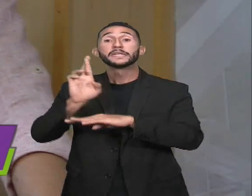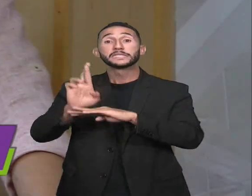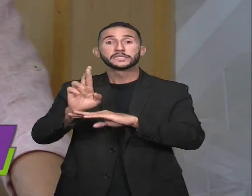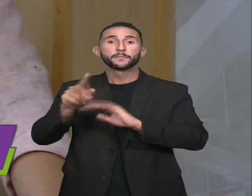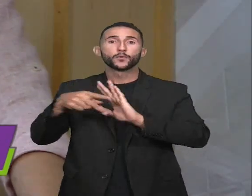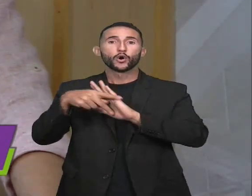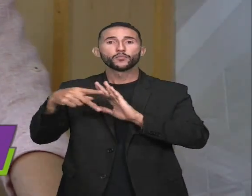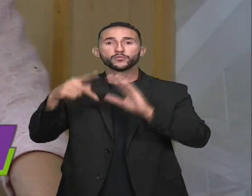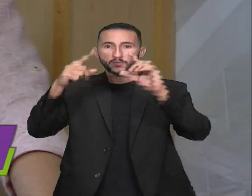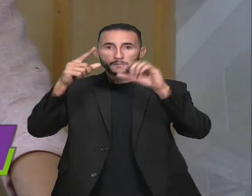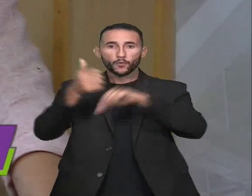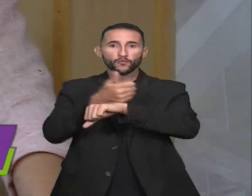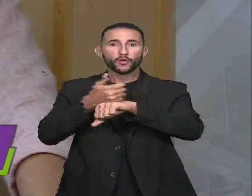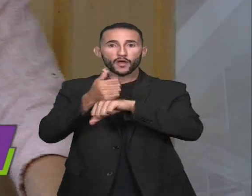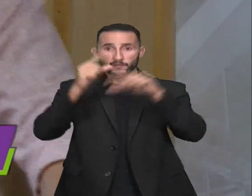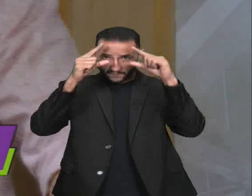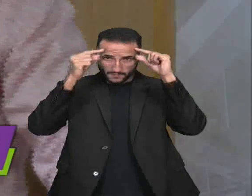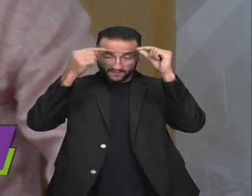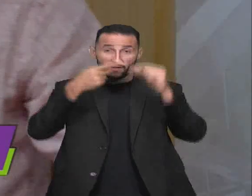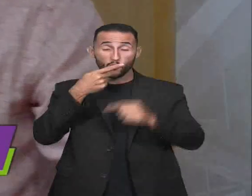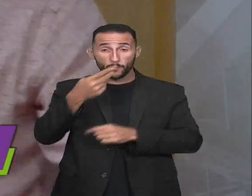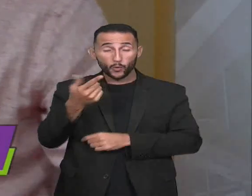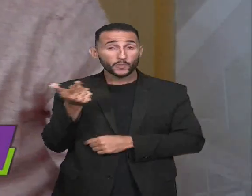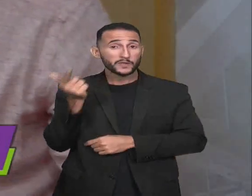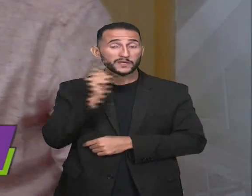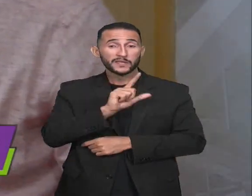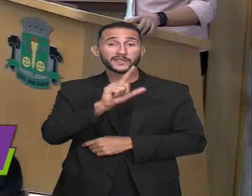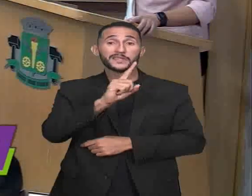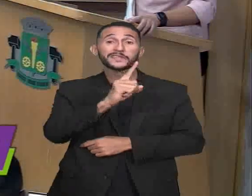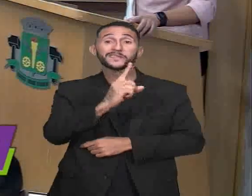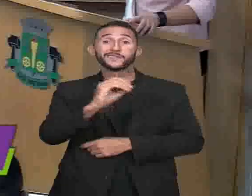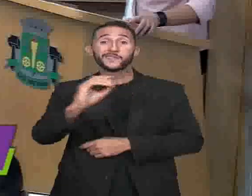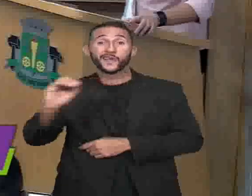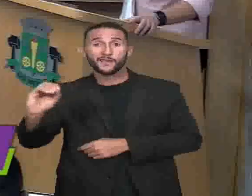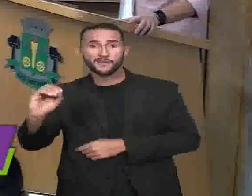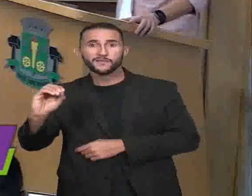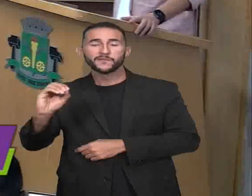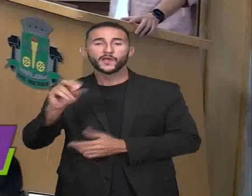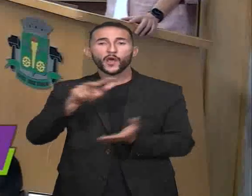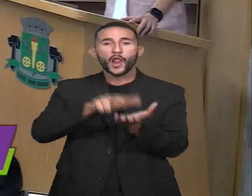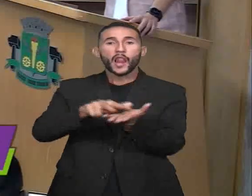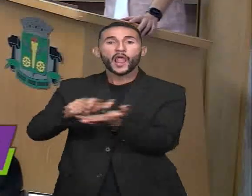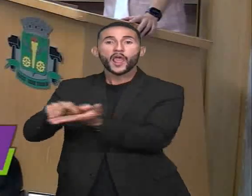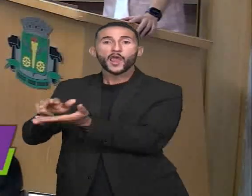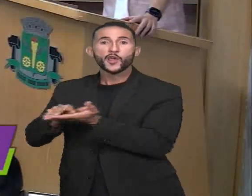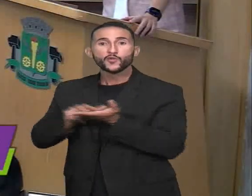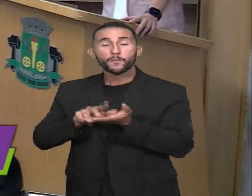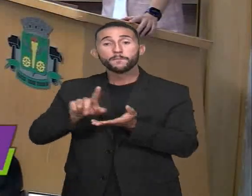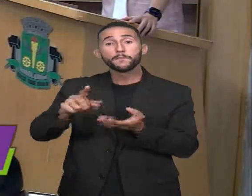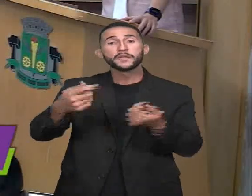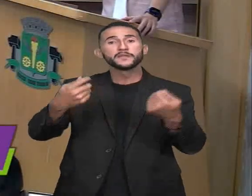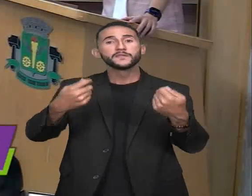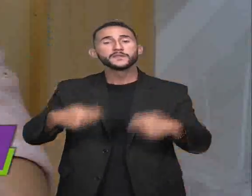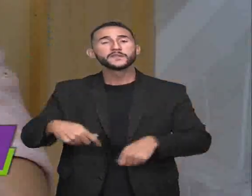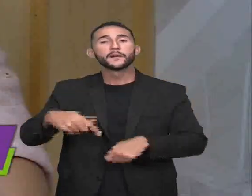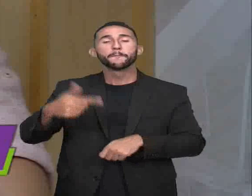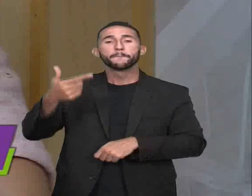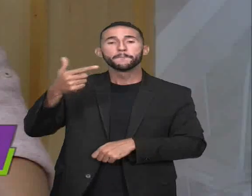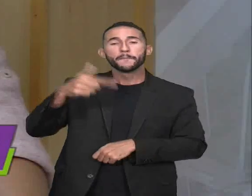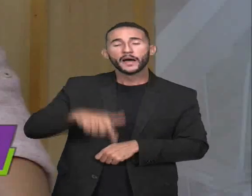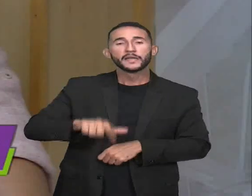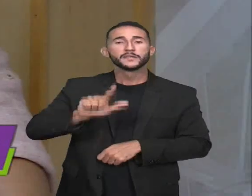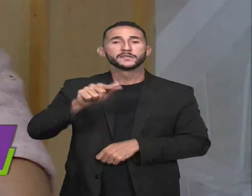me falou Ralf para abrir 100 leitos no hospital regional nós precisamos de mais de 700